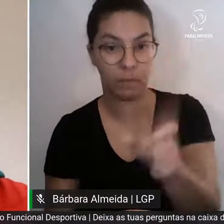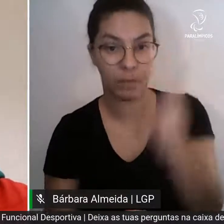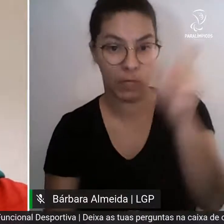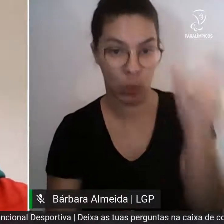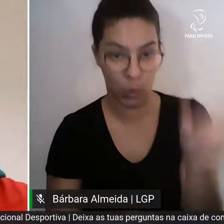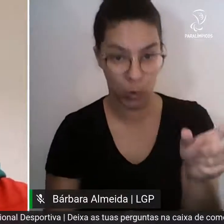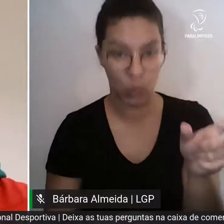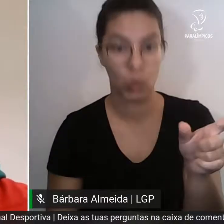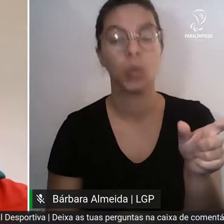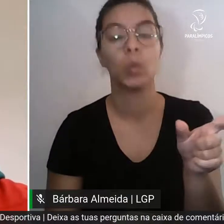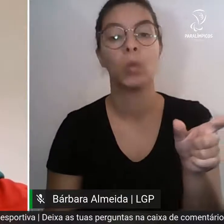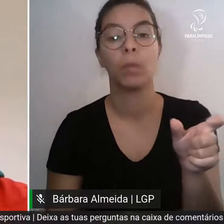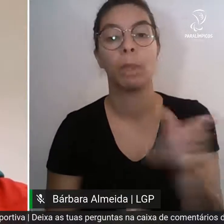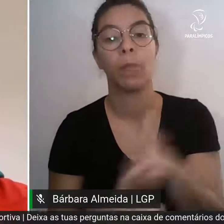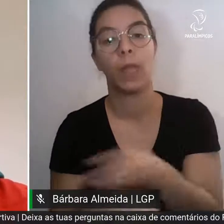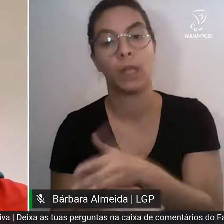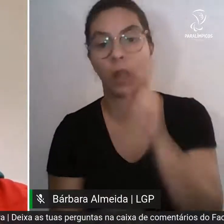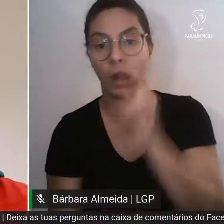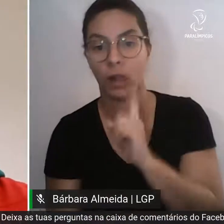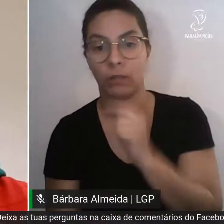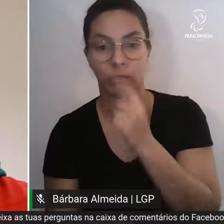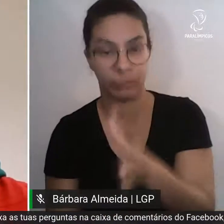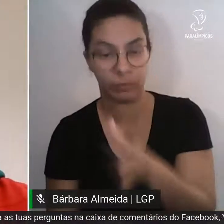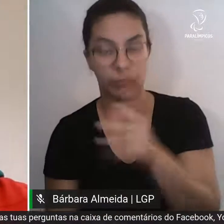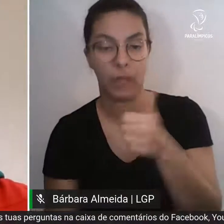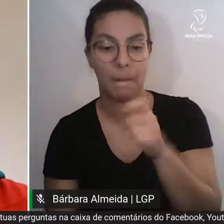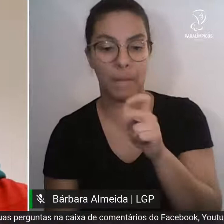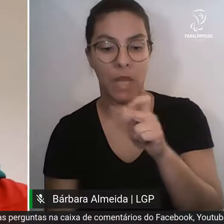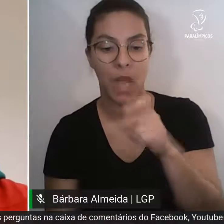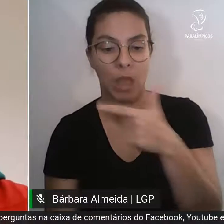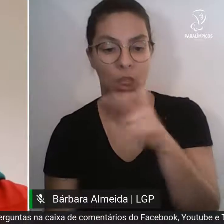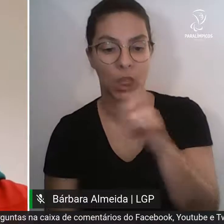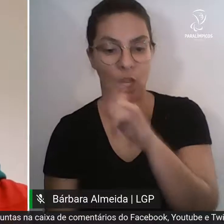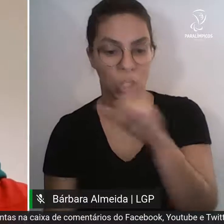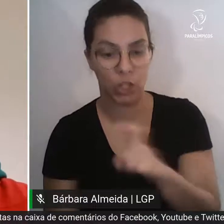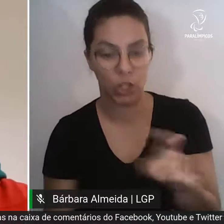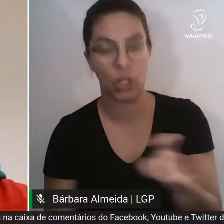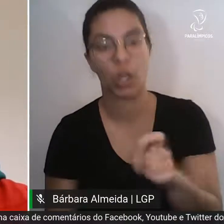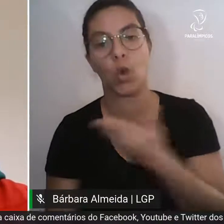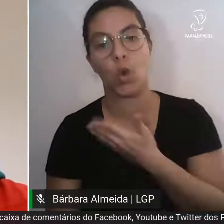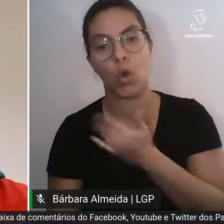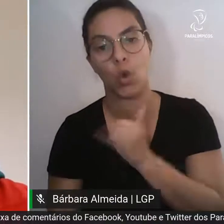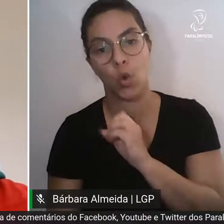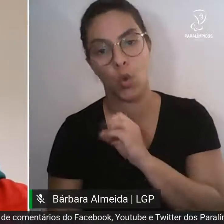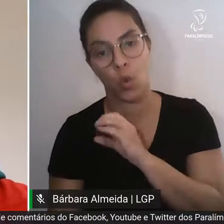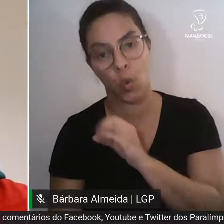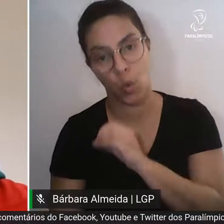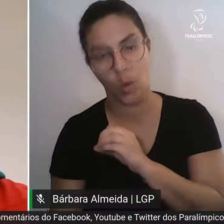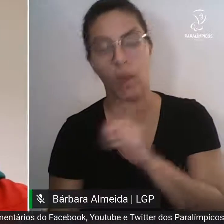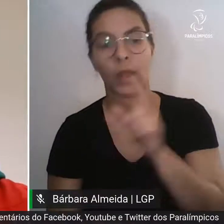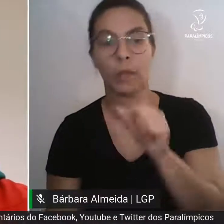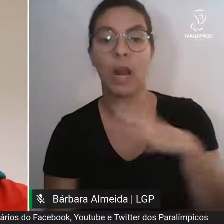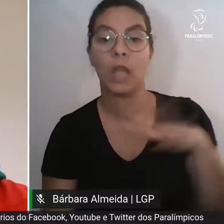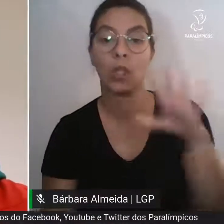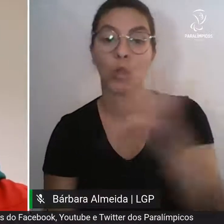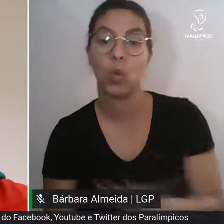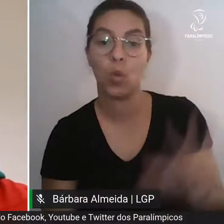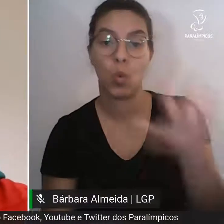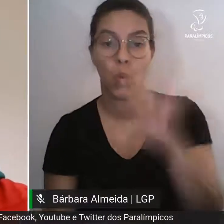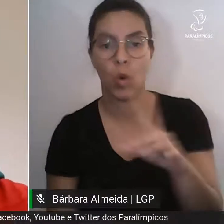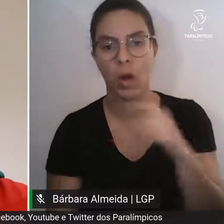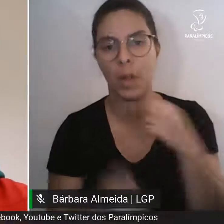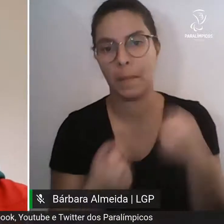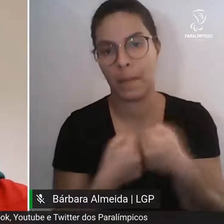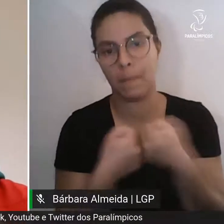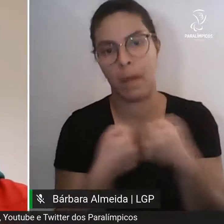que tu mencionaste, a Beatriz Monteiro e o Diogo Daniel, que competiam no nosso circuito nacional de badminton, onde nós